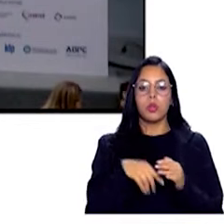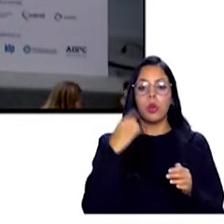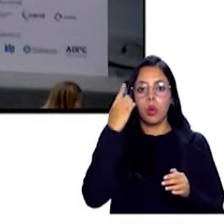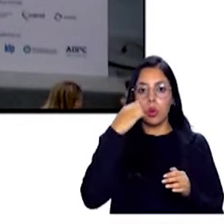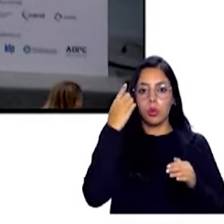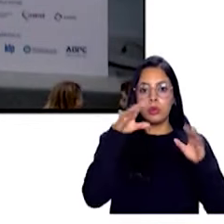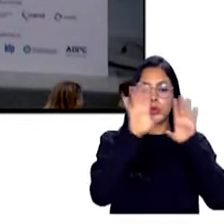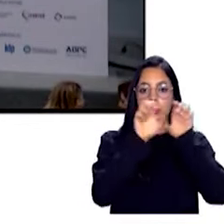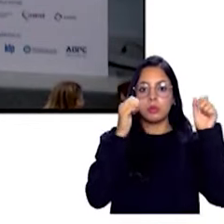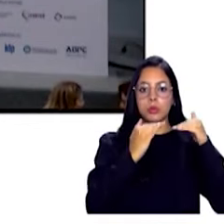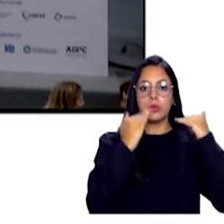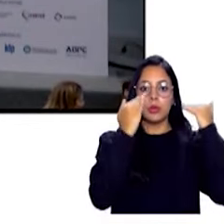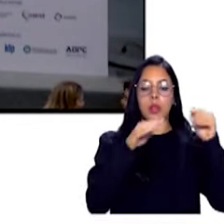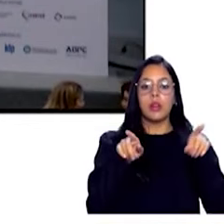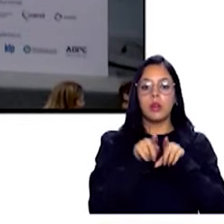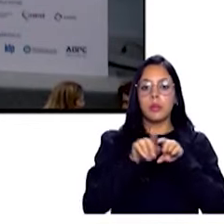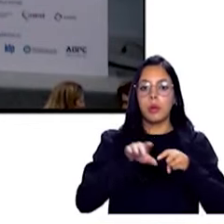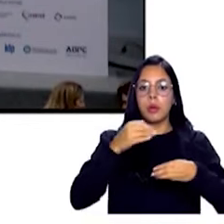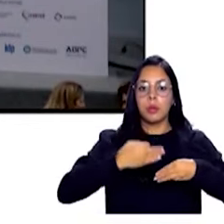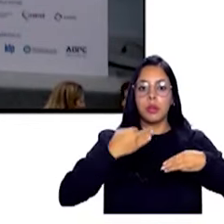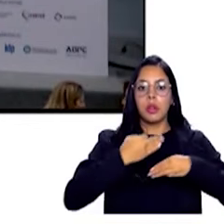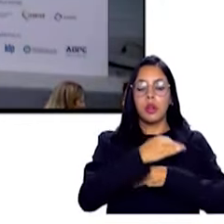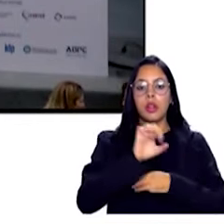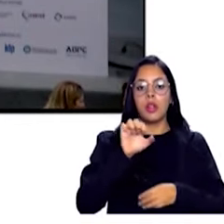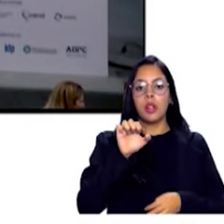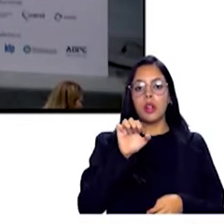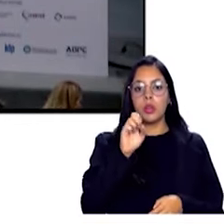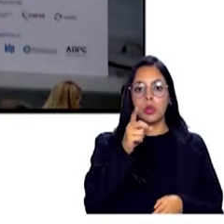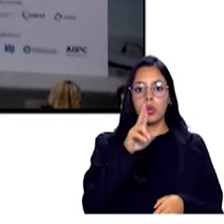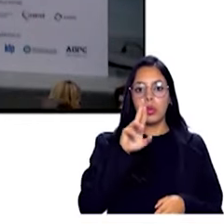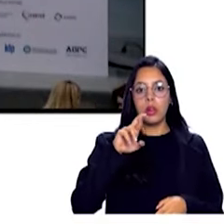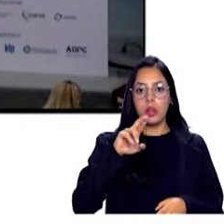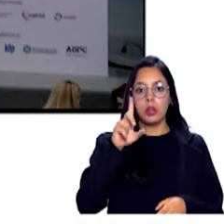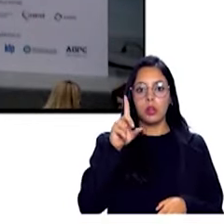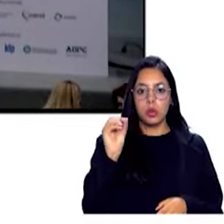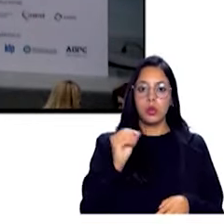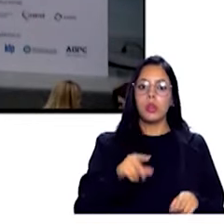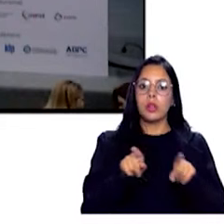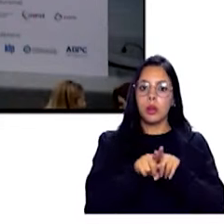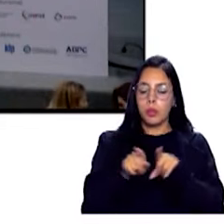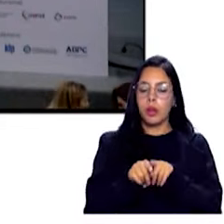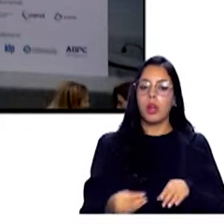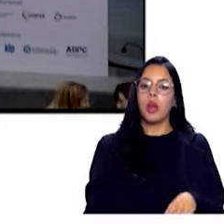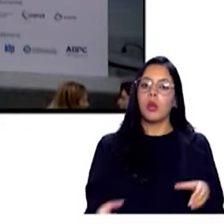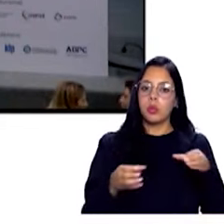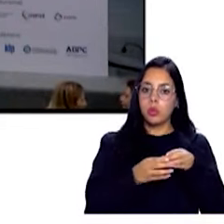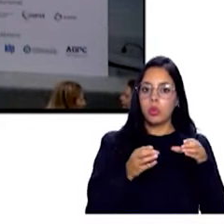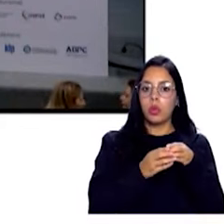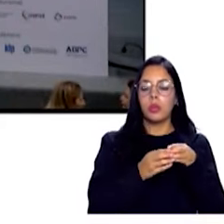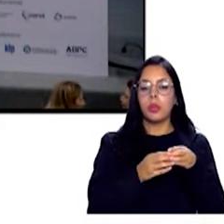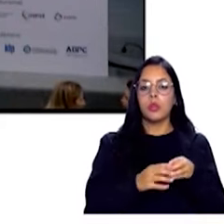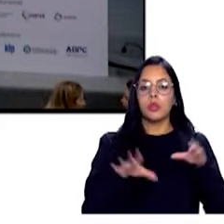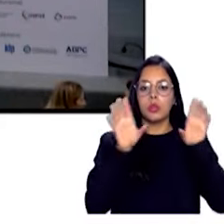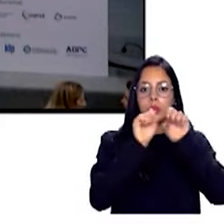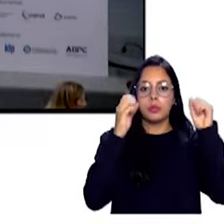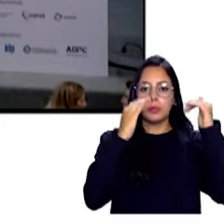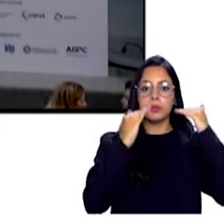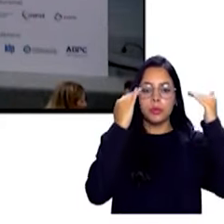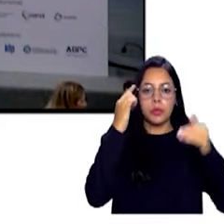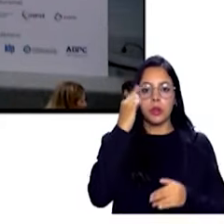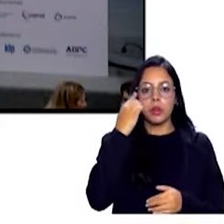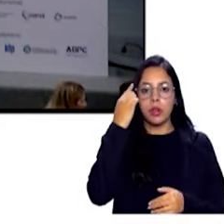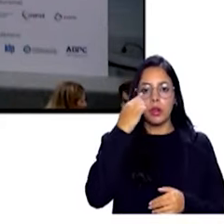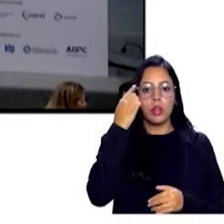e Ministro Eduardo de porres Ortiz debina também membro do Supremo Tribunal da Espanha e também temos